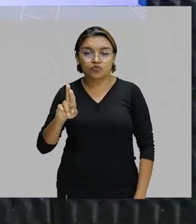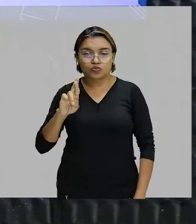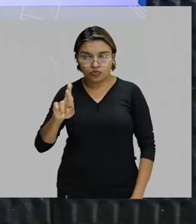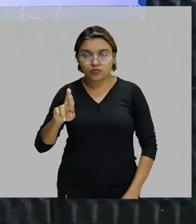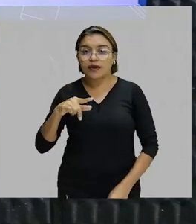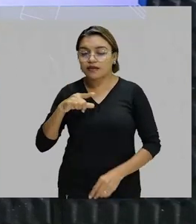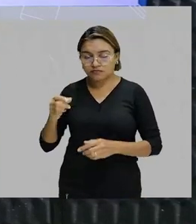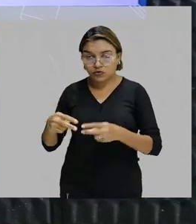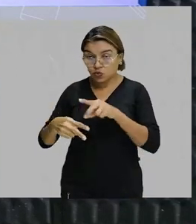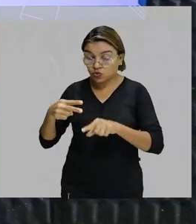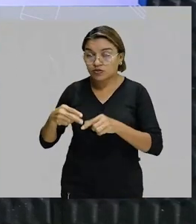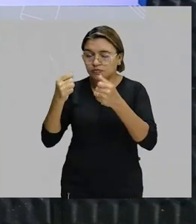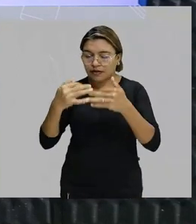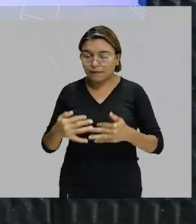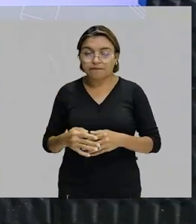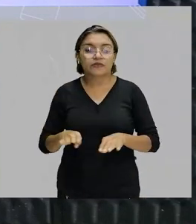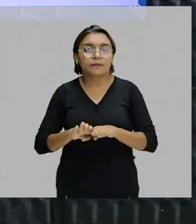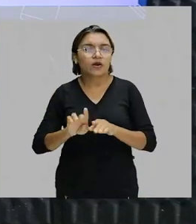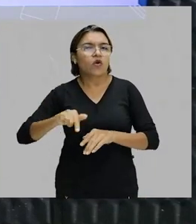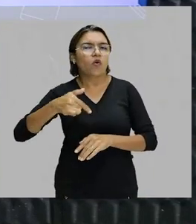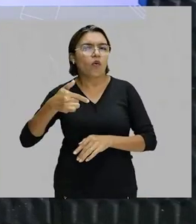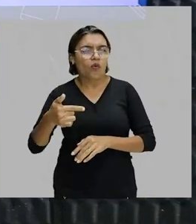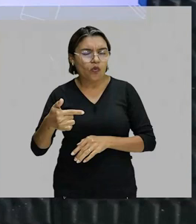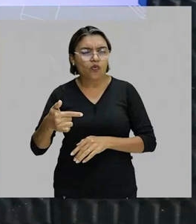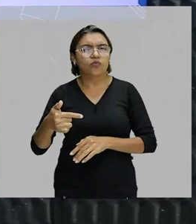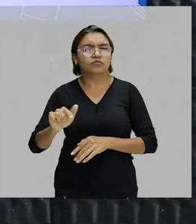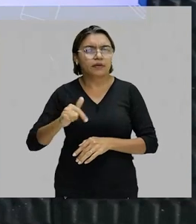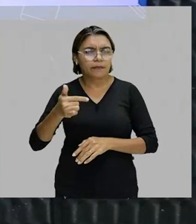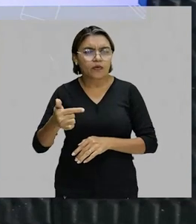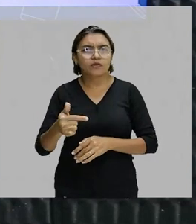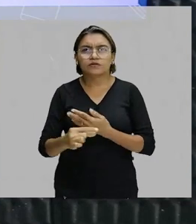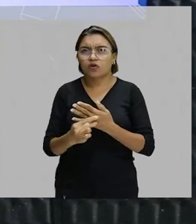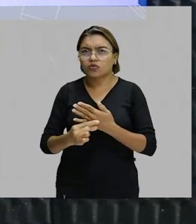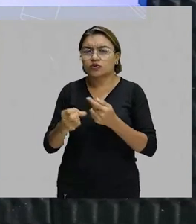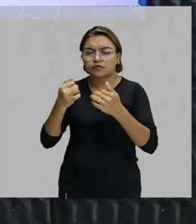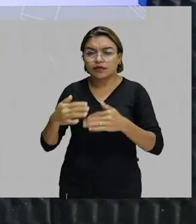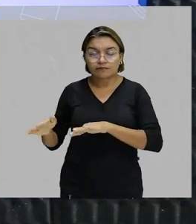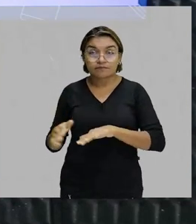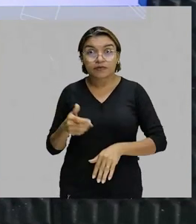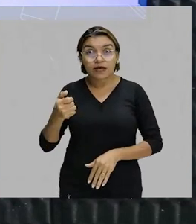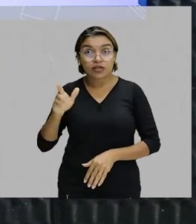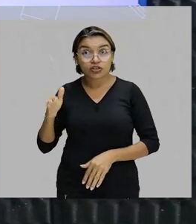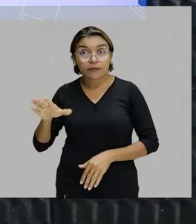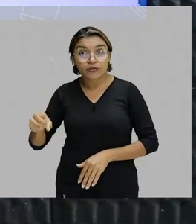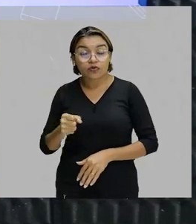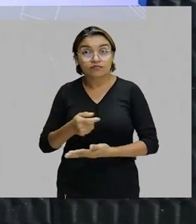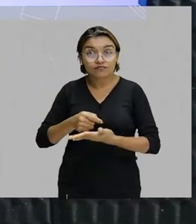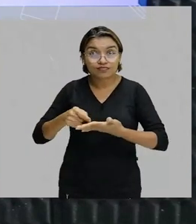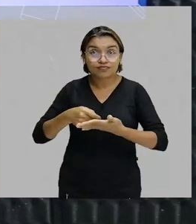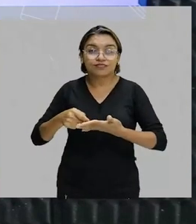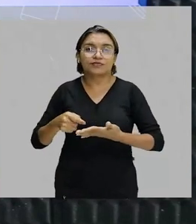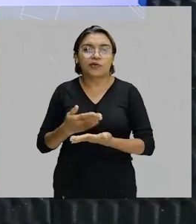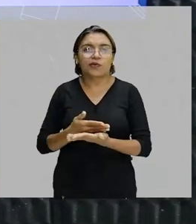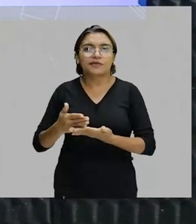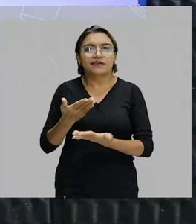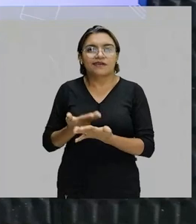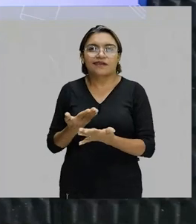dois a gente vai falar também sobre outros autores fechado então já tá com o teu caderno aí tua caneta tudo prontinho vamos começar a nossa aula